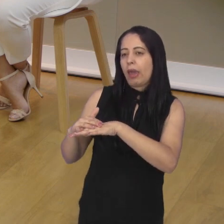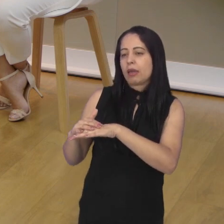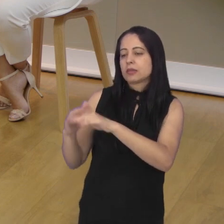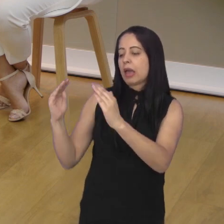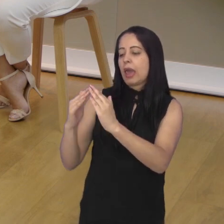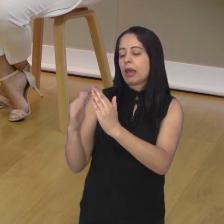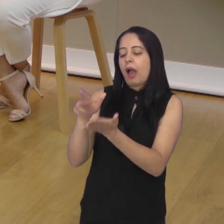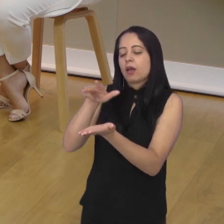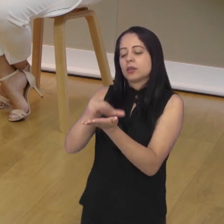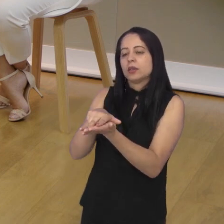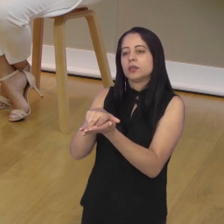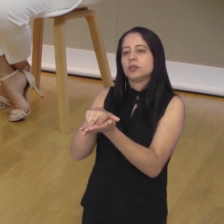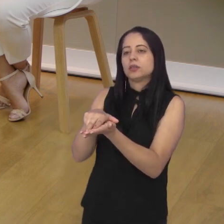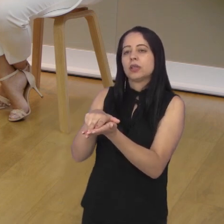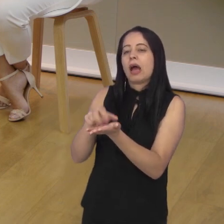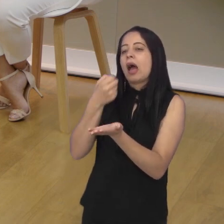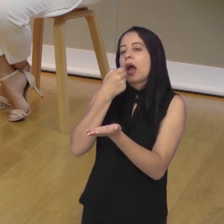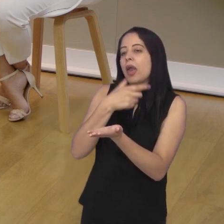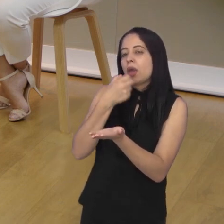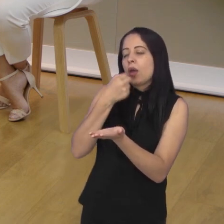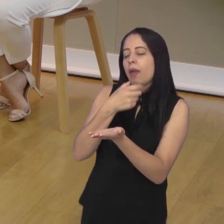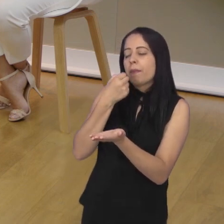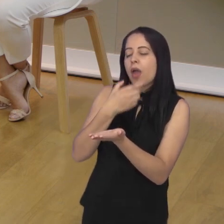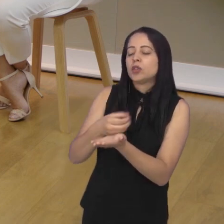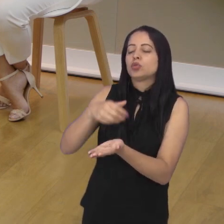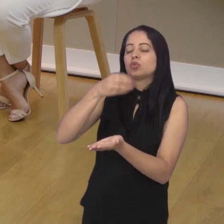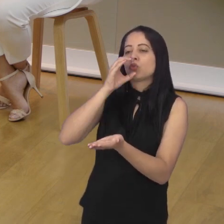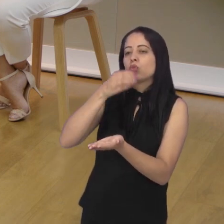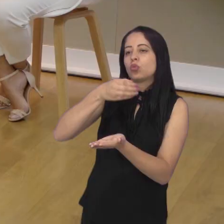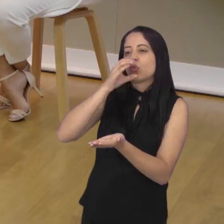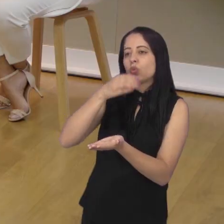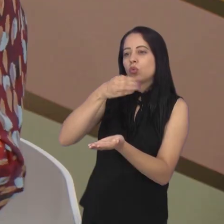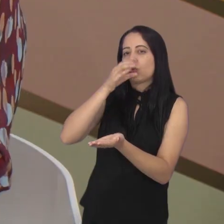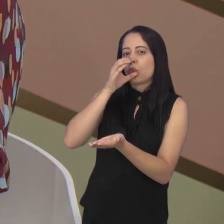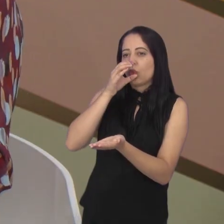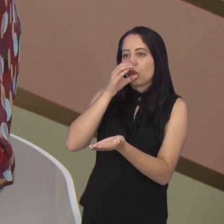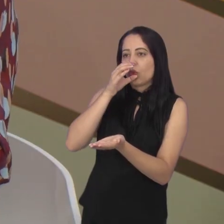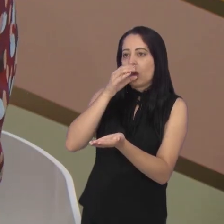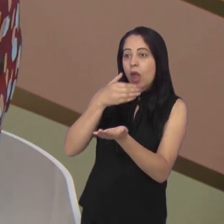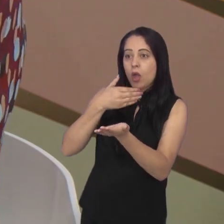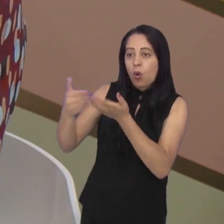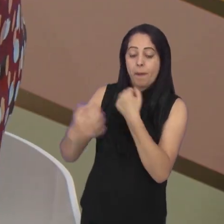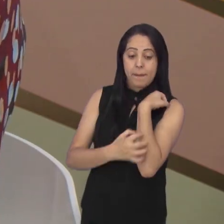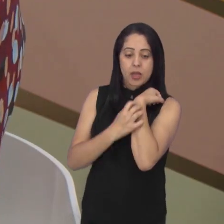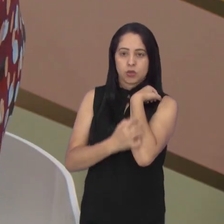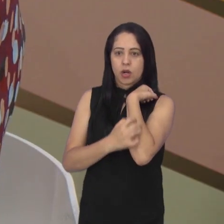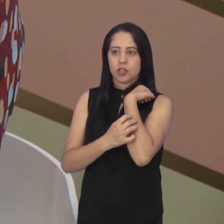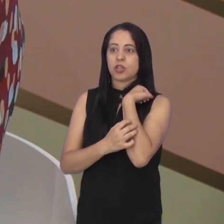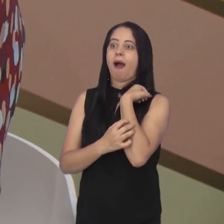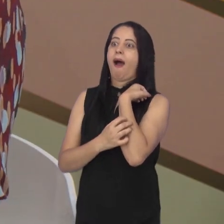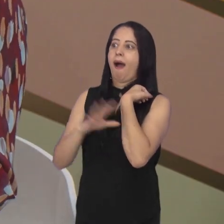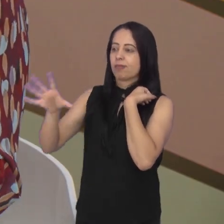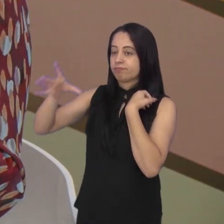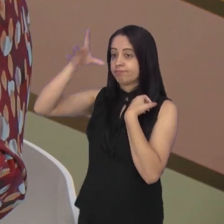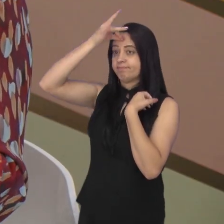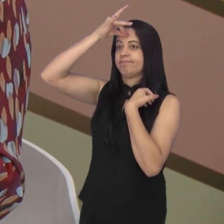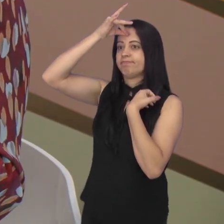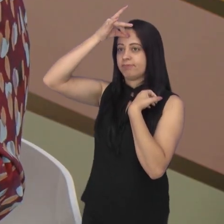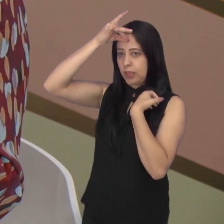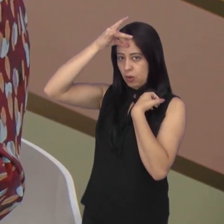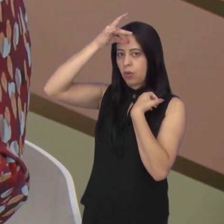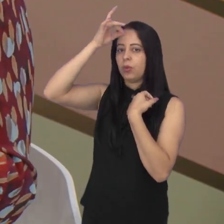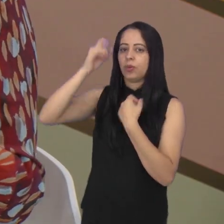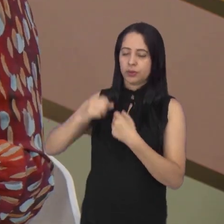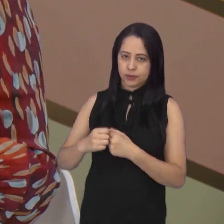já Dá uma reagiu. reação. E de acordo com aquela reação, aquela manifestação clínica, na dose, no tempo de tratamento que ele estava, a gente consegue